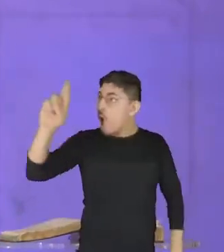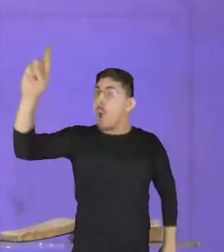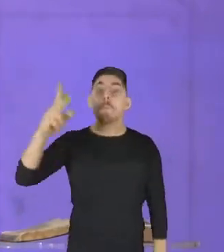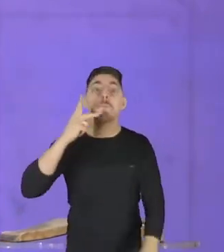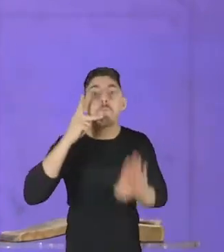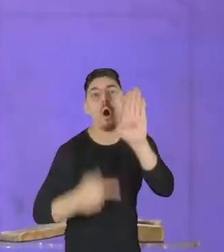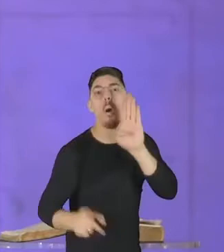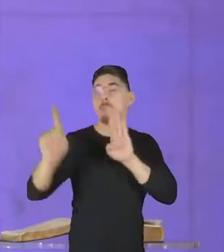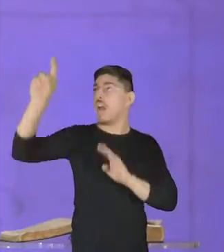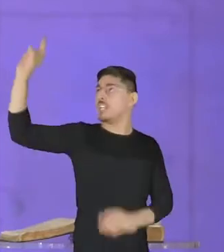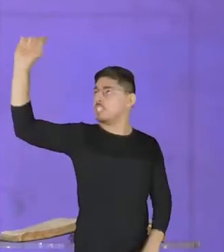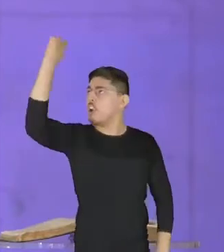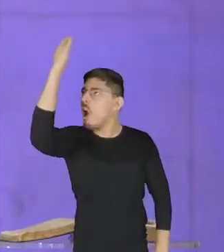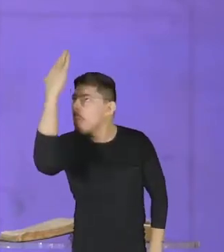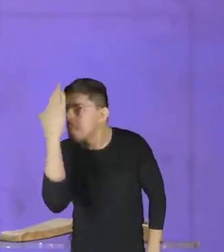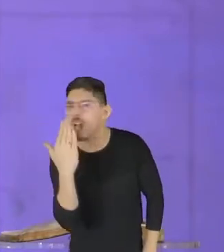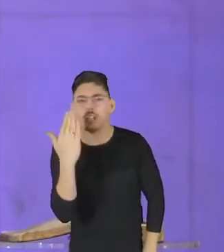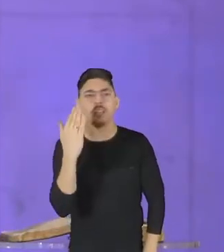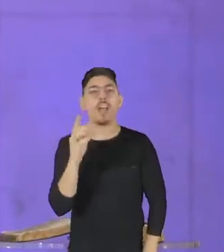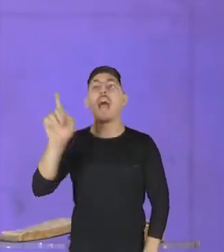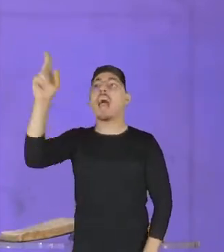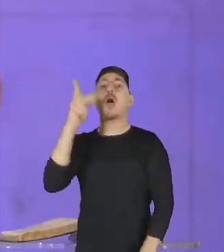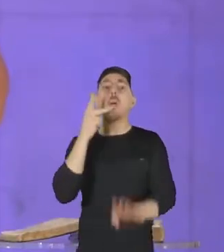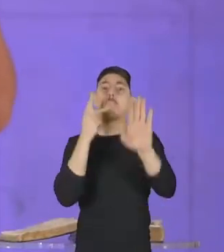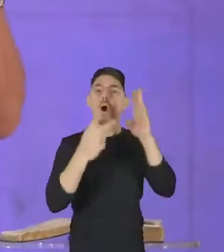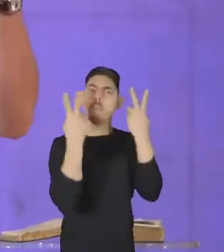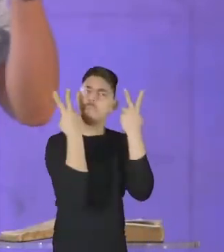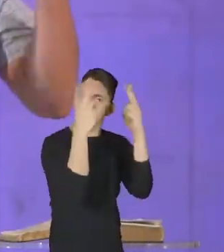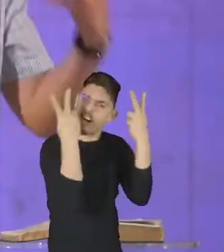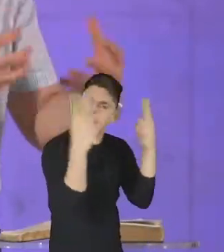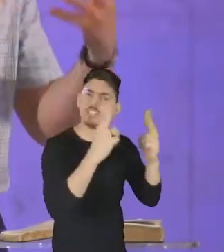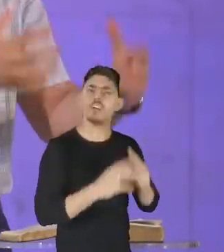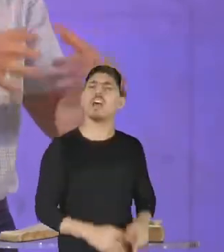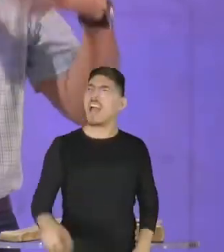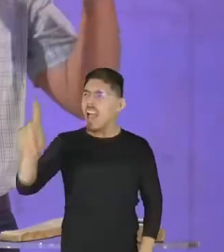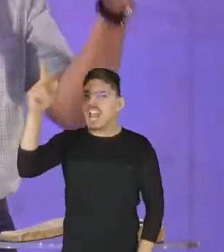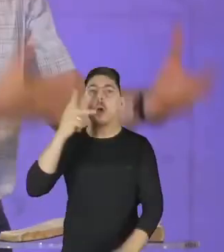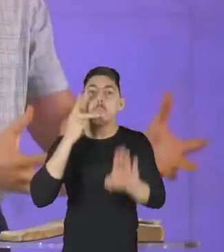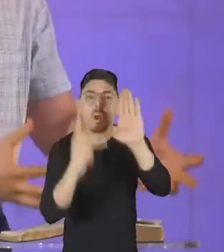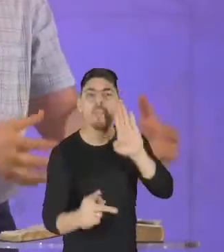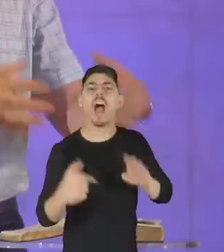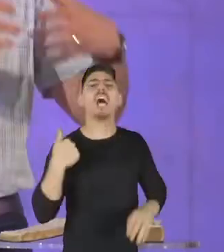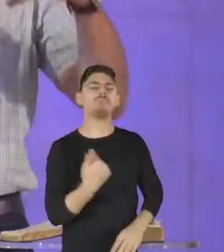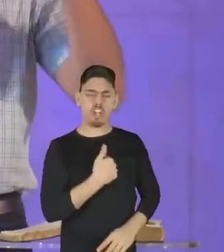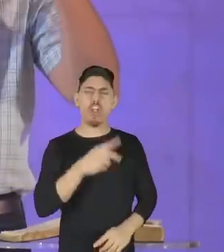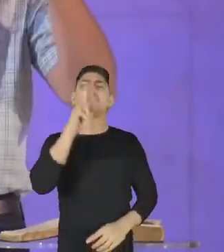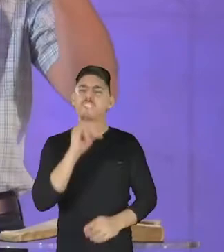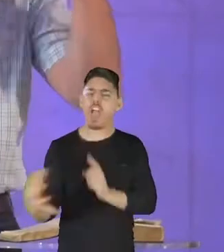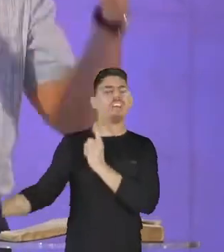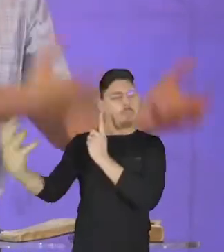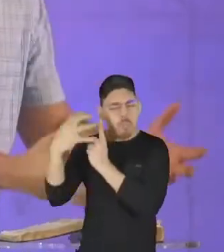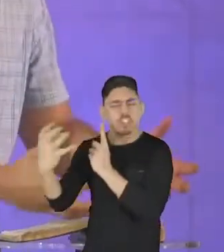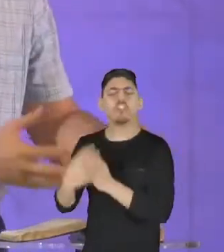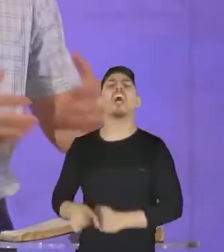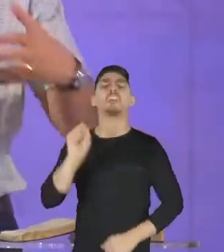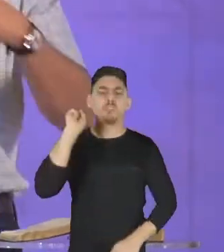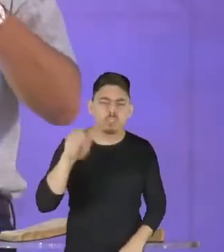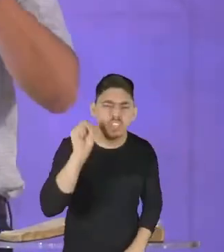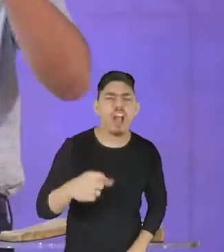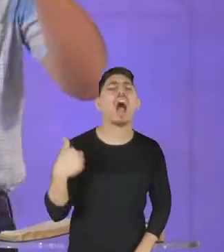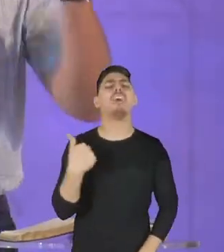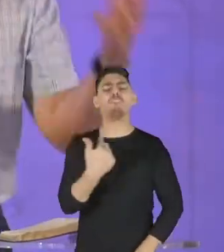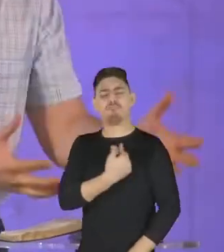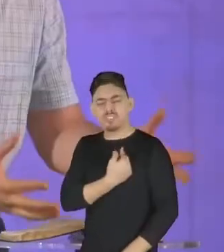nos promete a sua vitória, o Senhor nos promete que nós seremos pressionados, nós seremos abatidos,